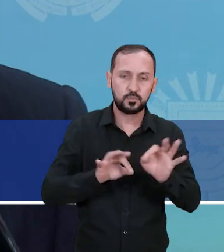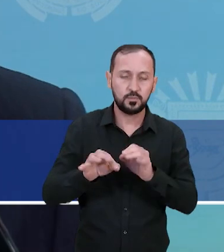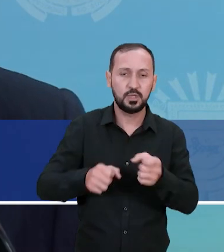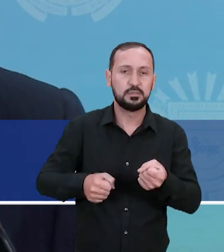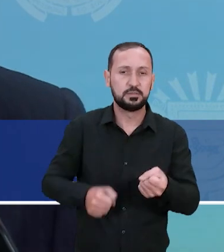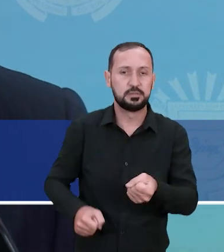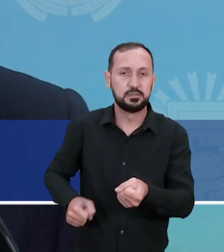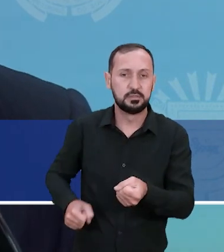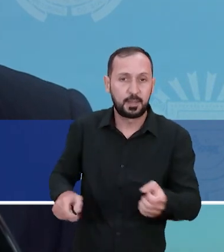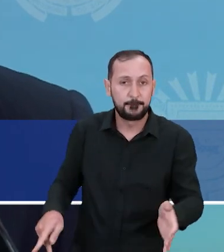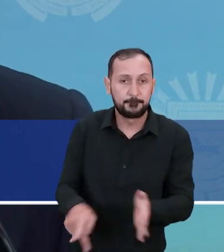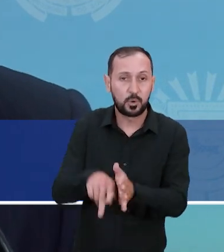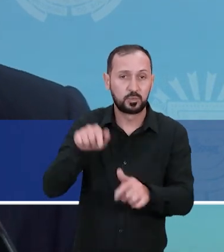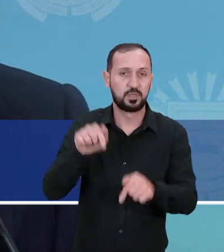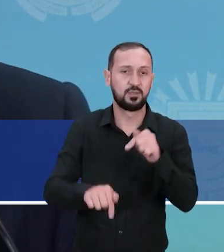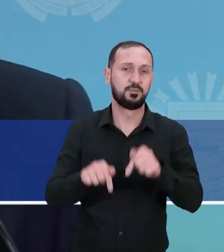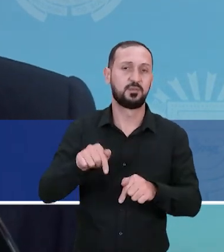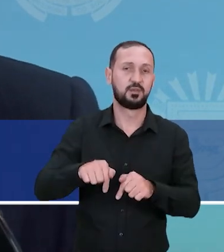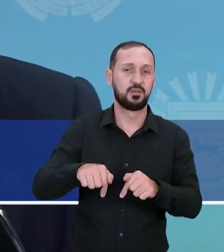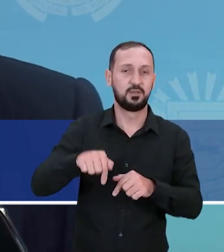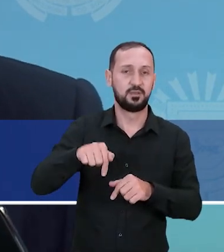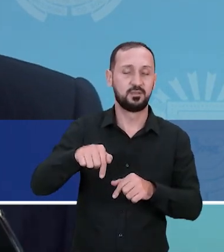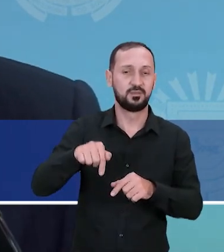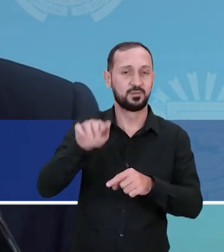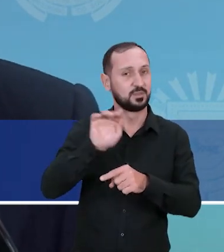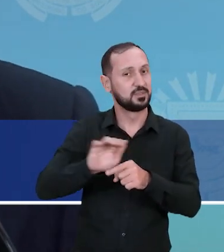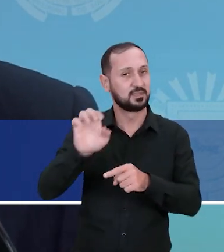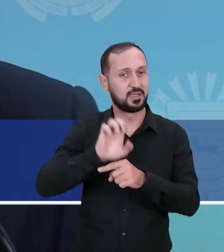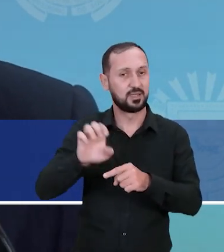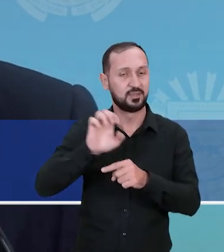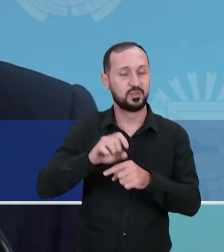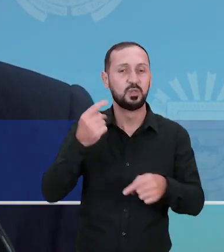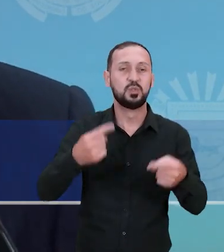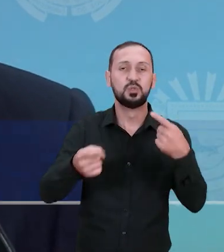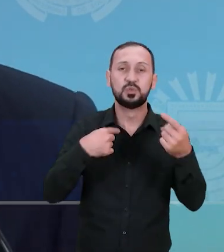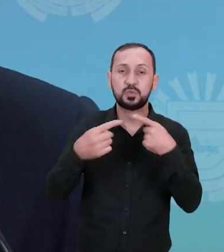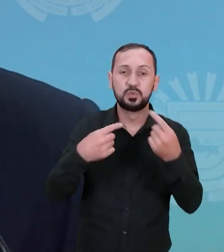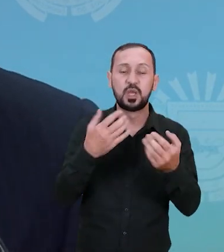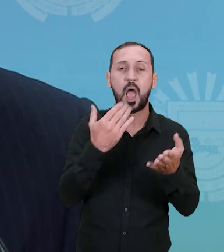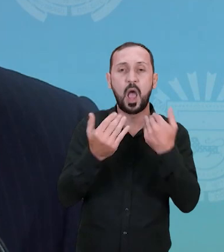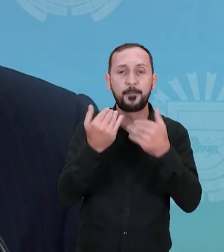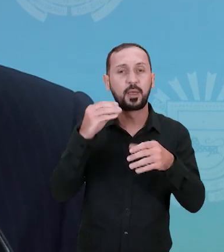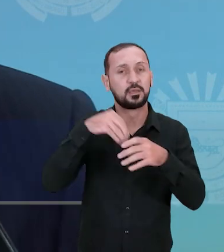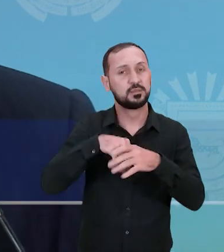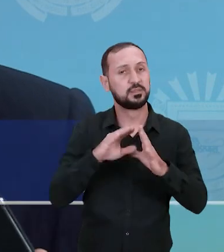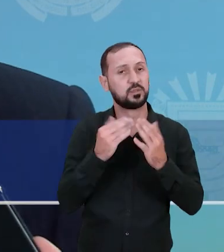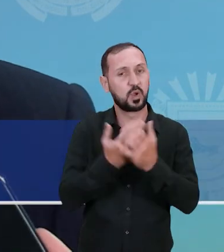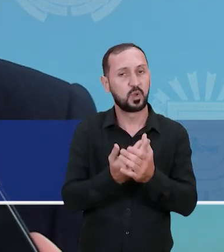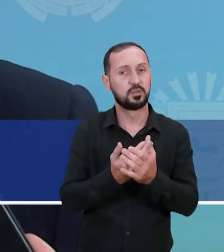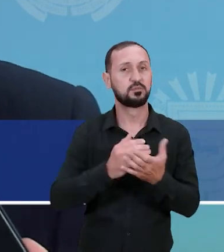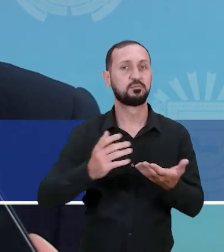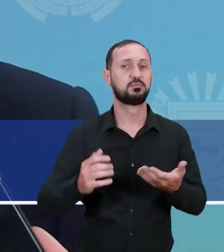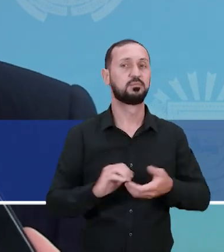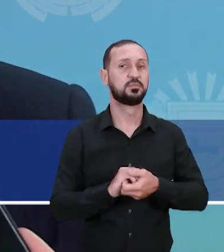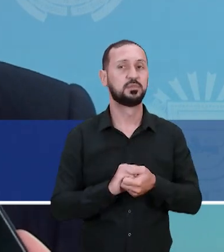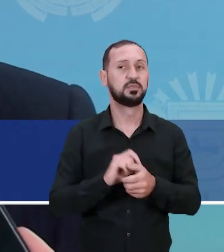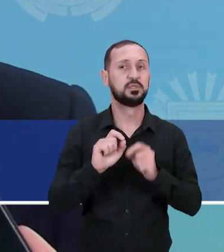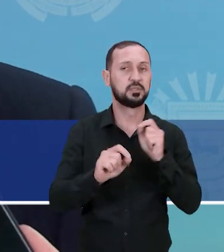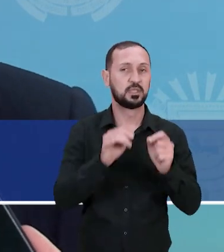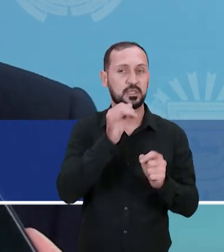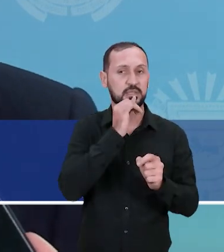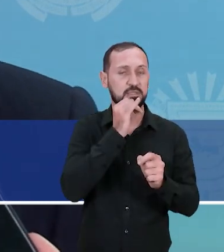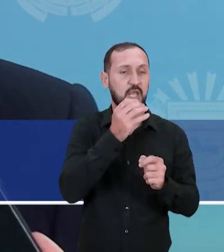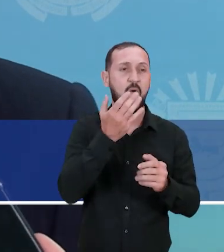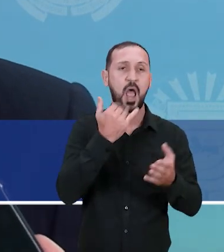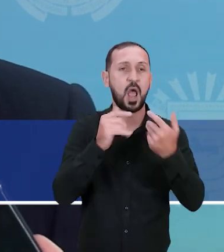dos agrotóxicos aqui no nosso estado, também discutir a alimentação nas escolas, né, alimentação escolar, que